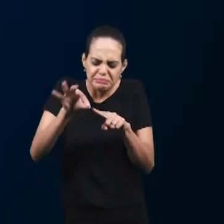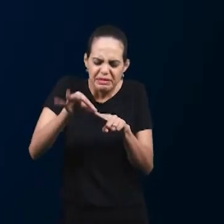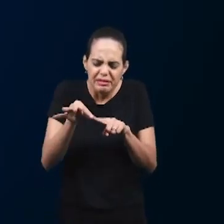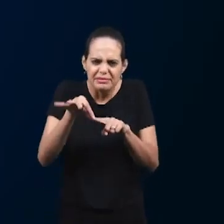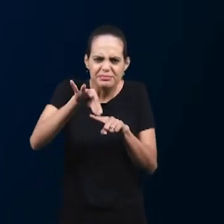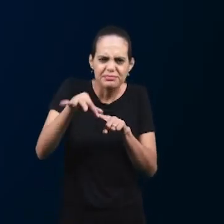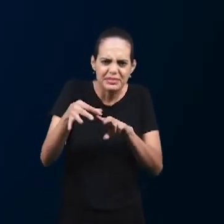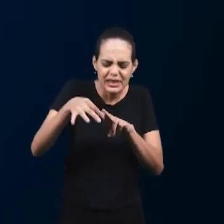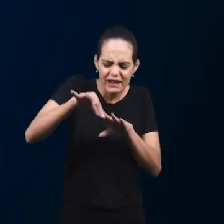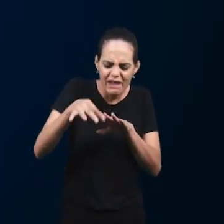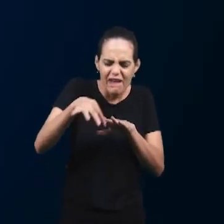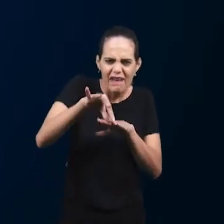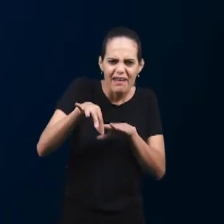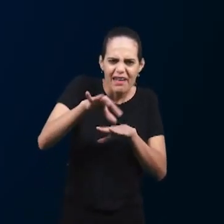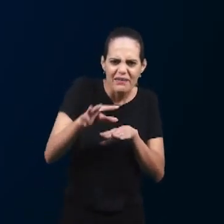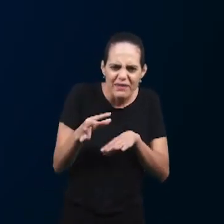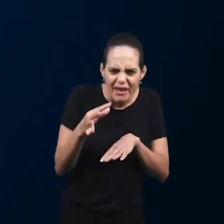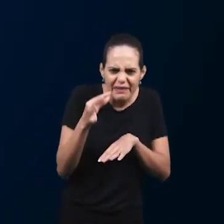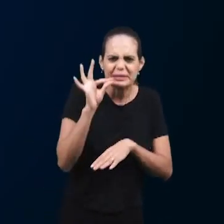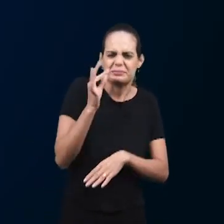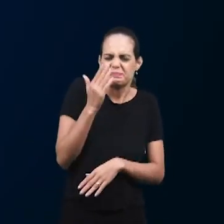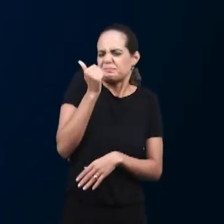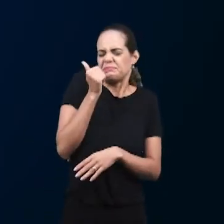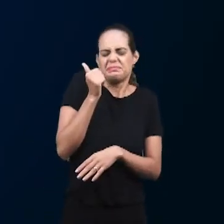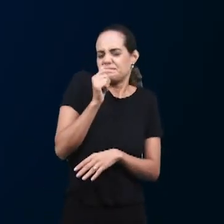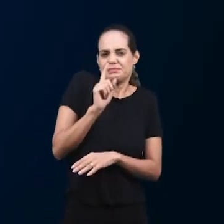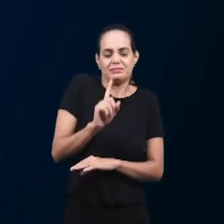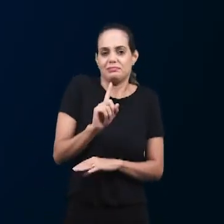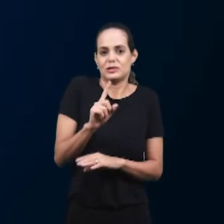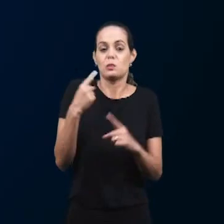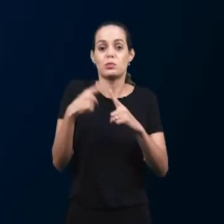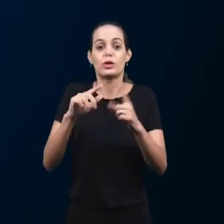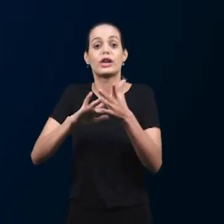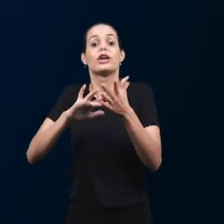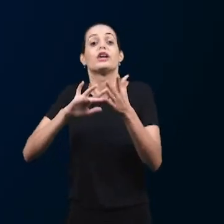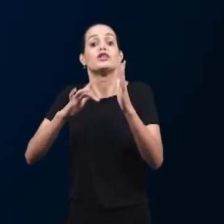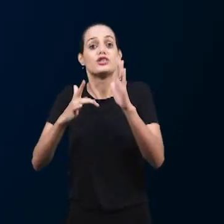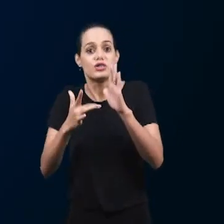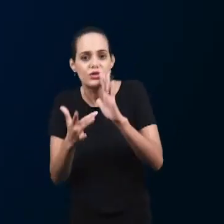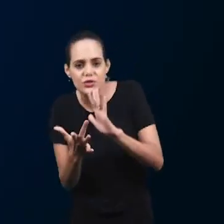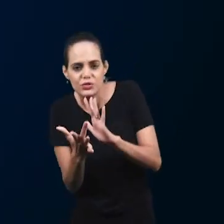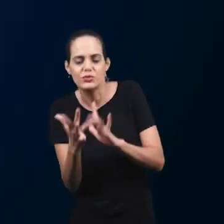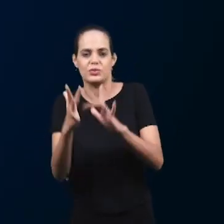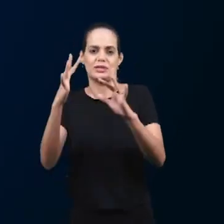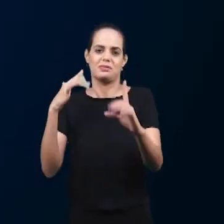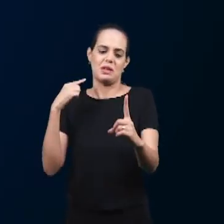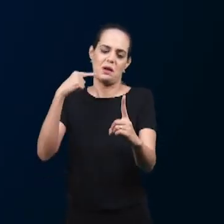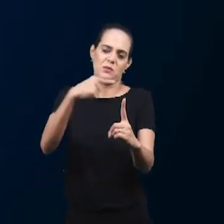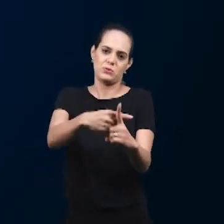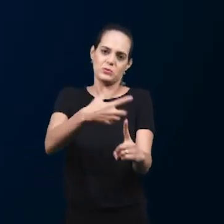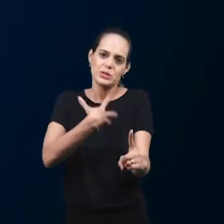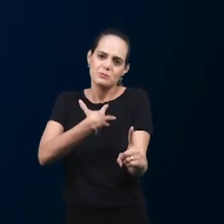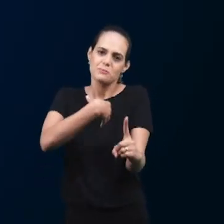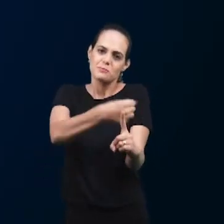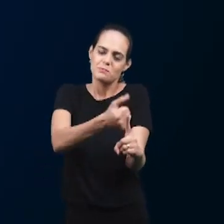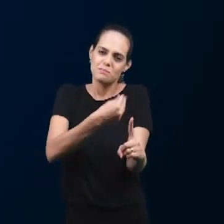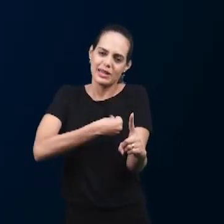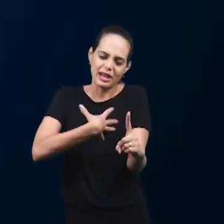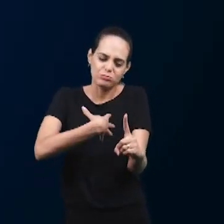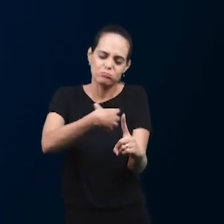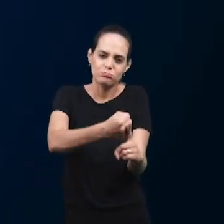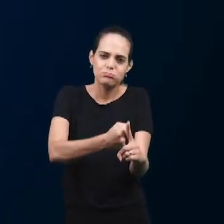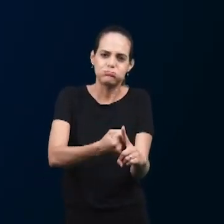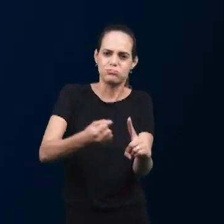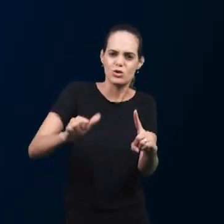utilizarem das ervas amargosas, porque o Cordeiro de Deus, que é Jesus, que veio para tirar o pecado do mundo, ele morreria